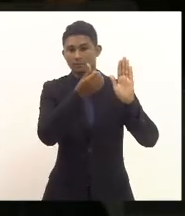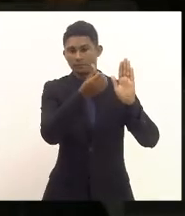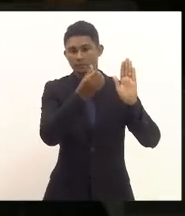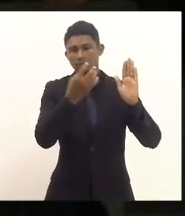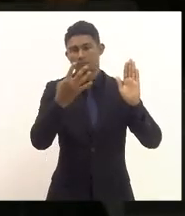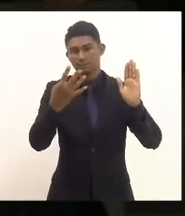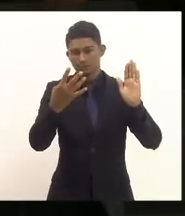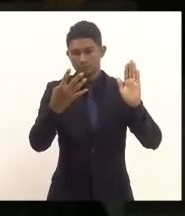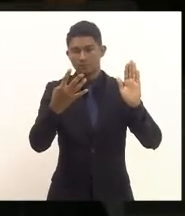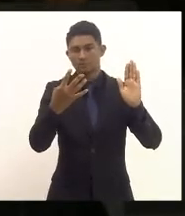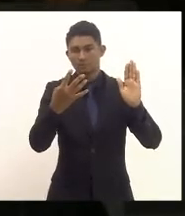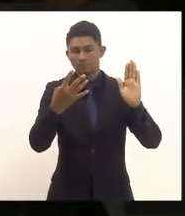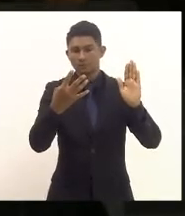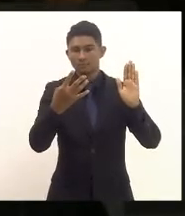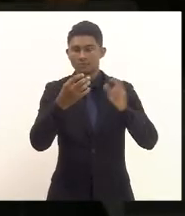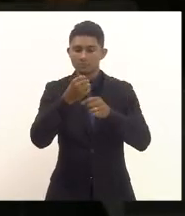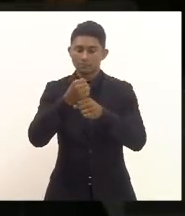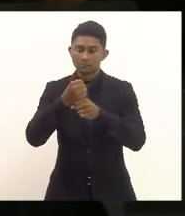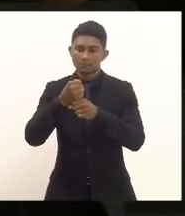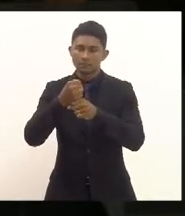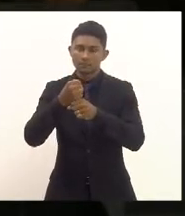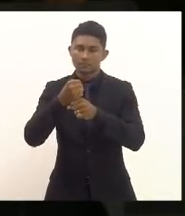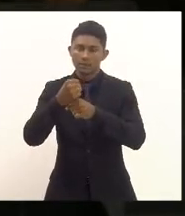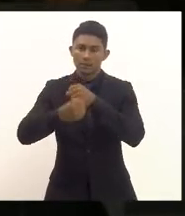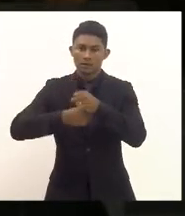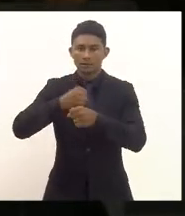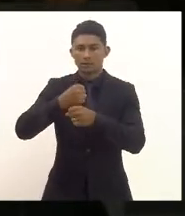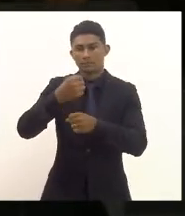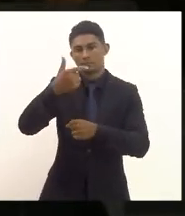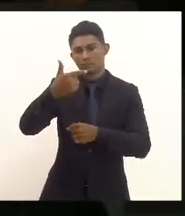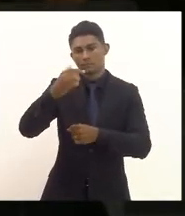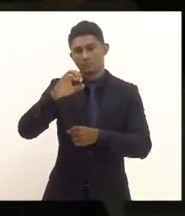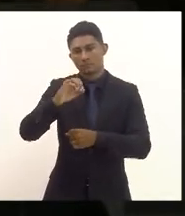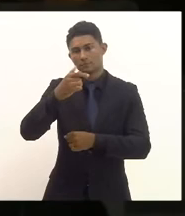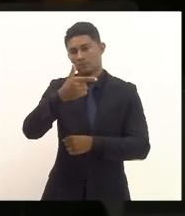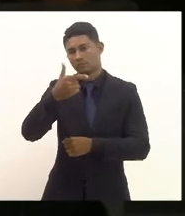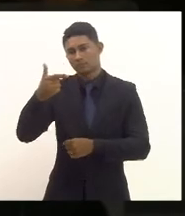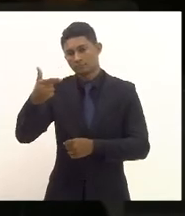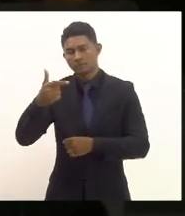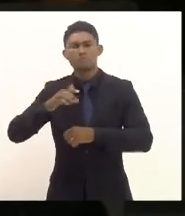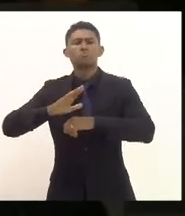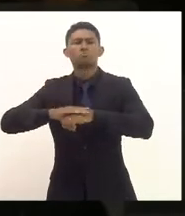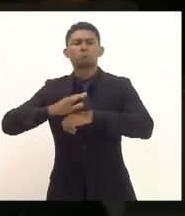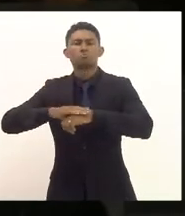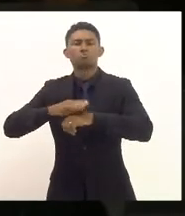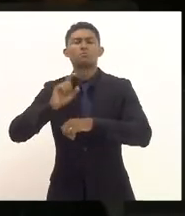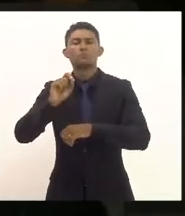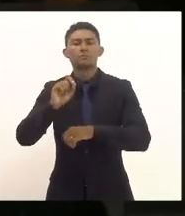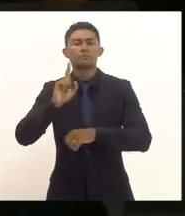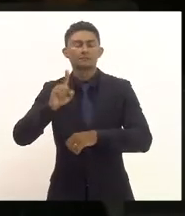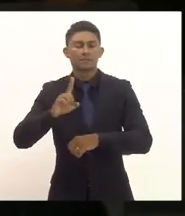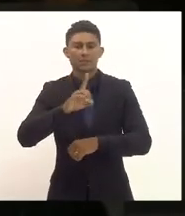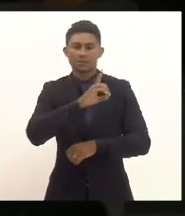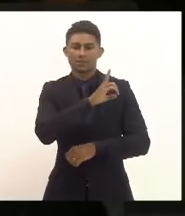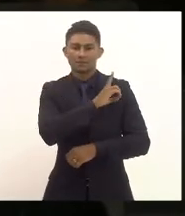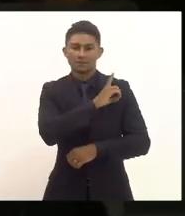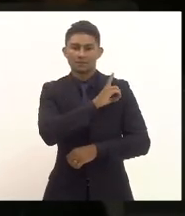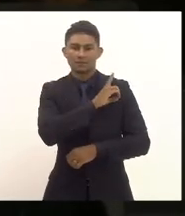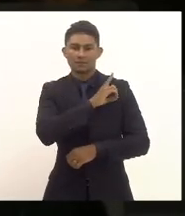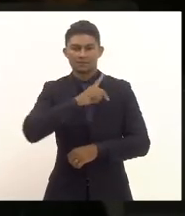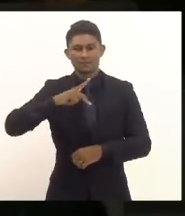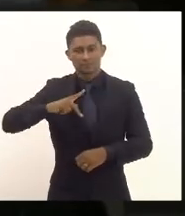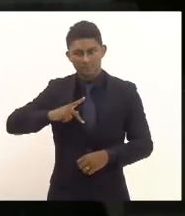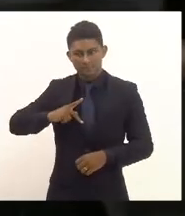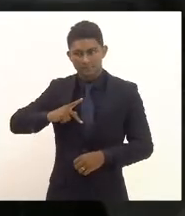64 de 2022 de autoria da Defensoria Pública